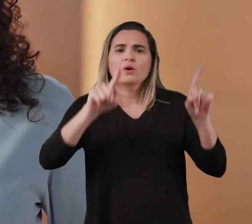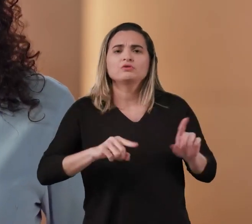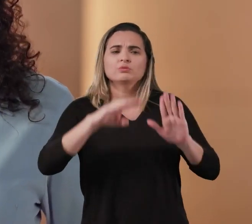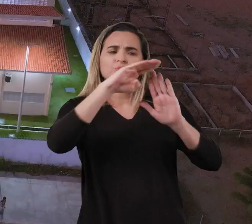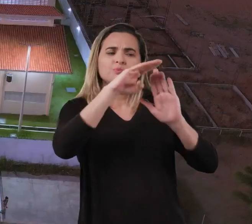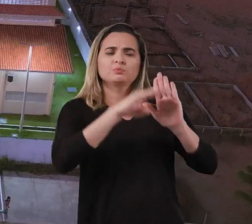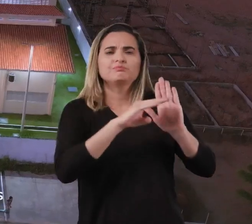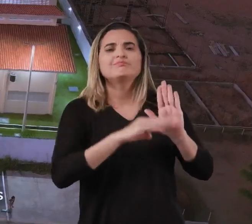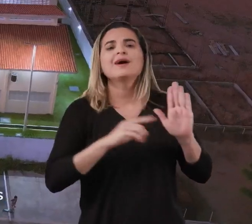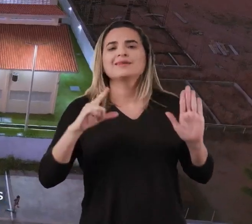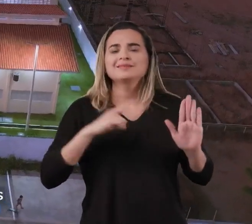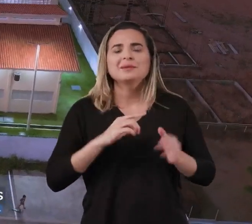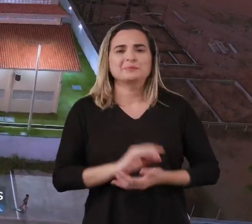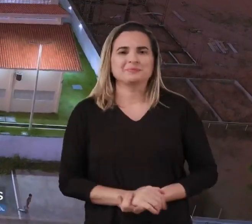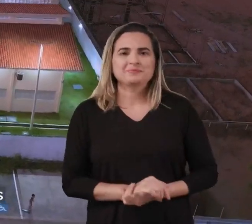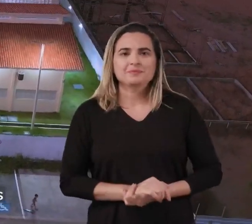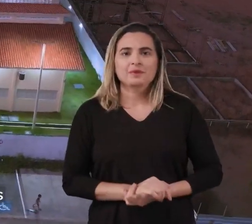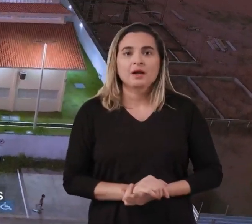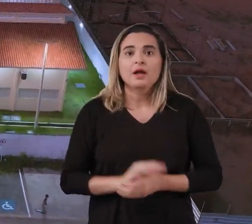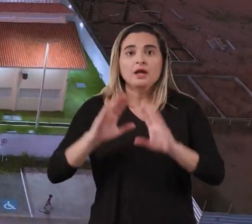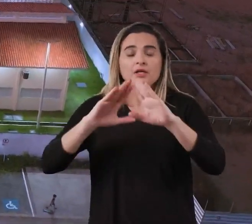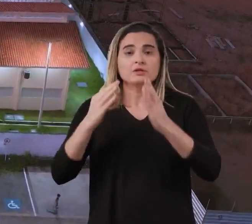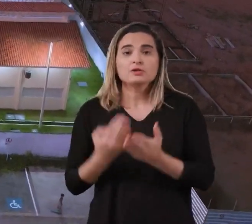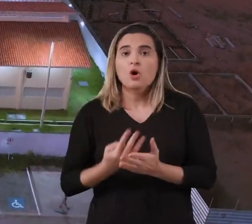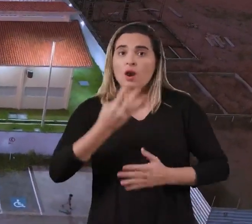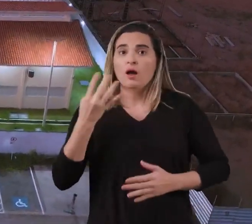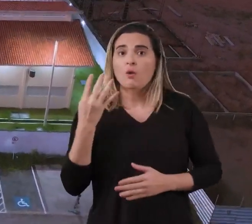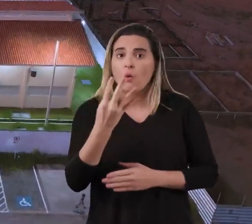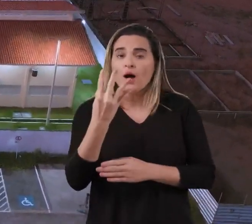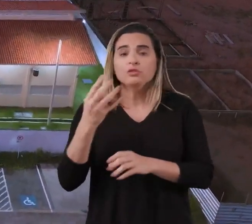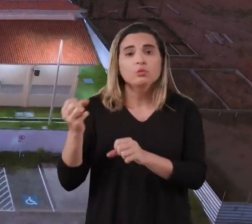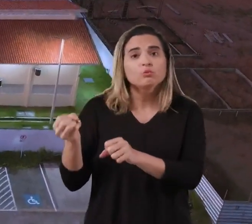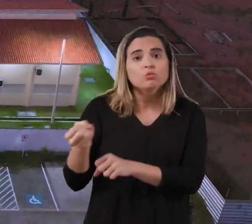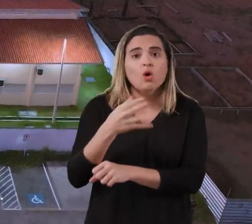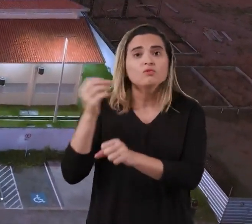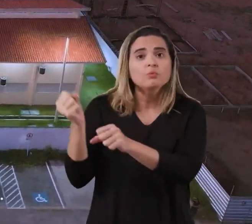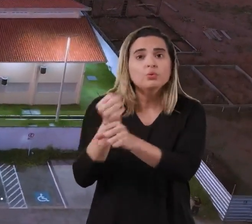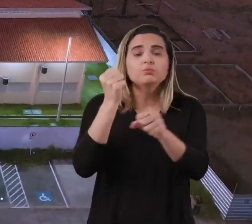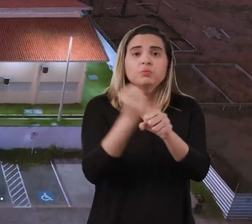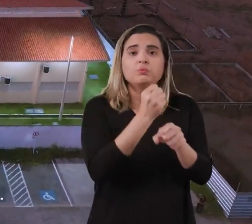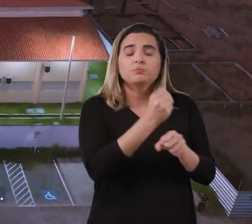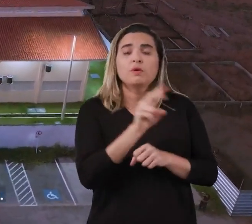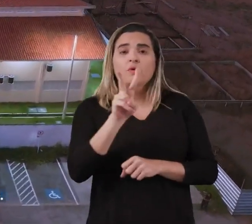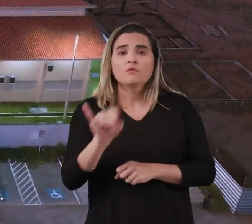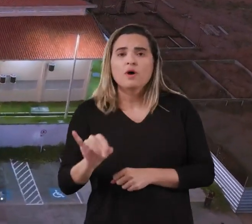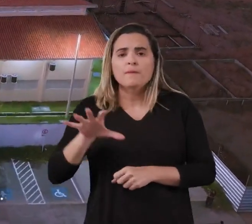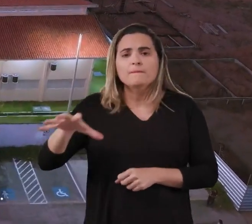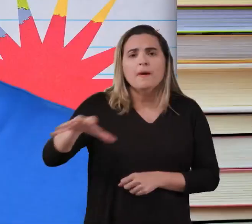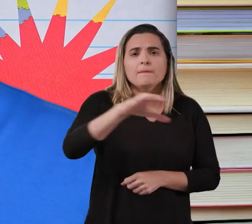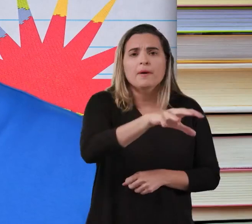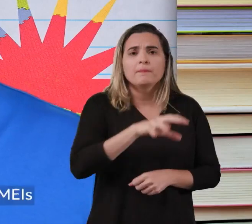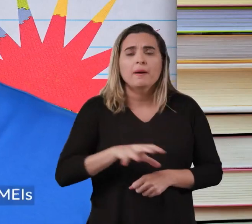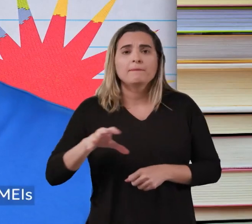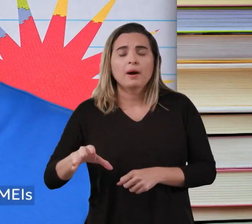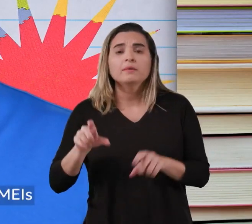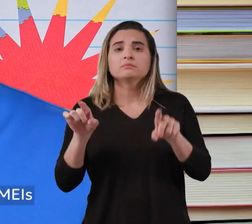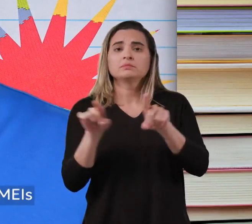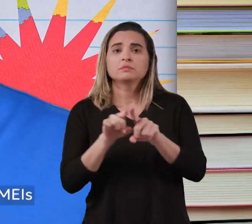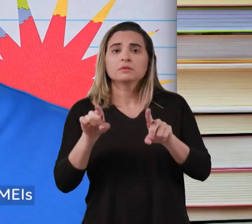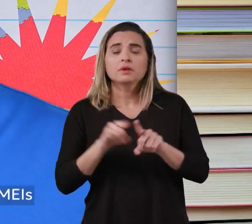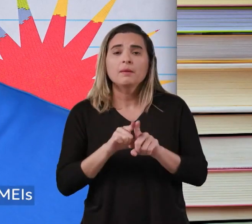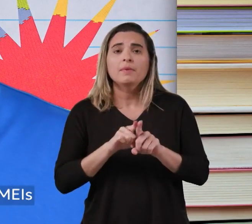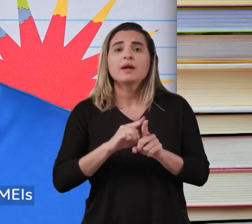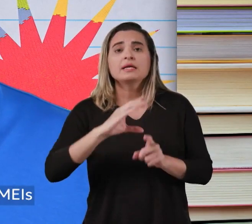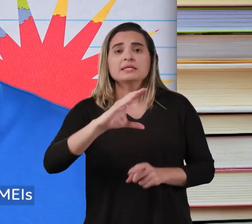projetos. Vamos construir 4 novas escolas de tempo integral, uma em cada zona da cidade. Também